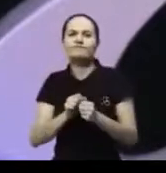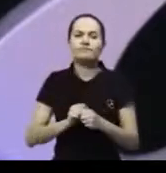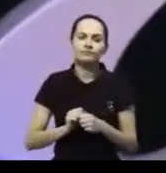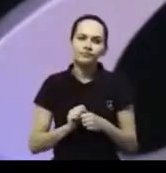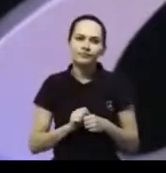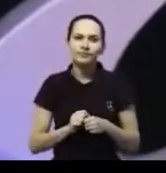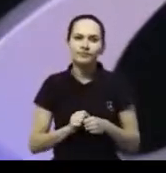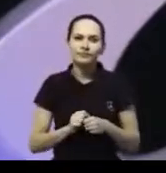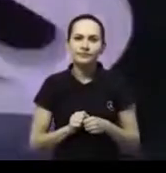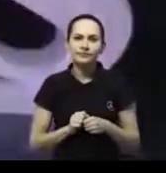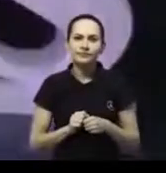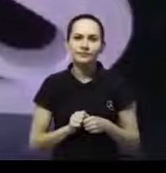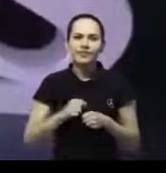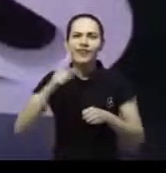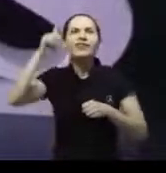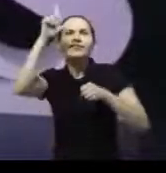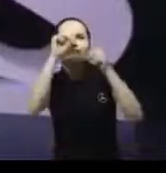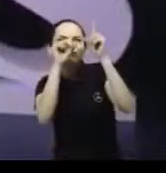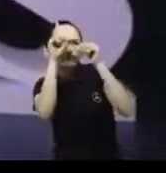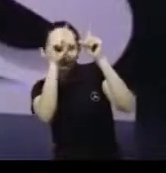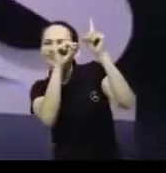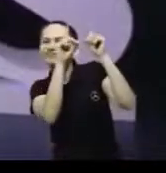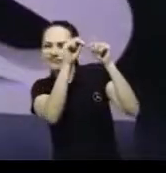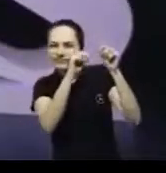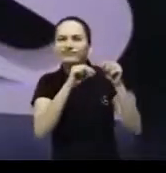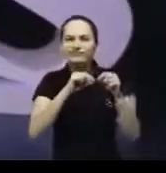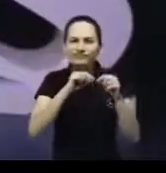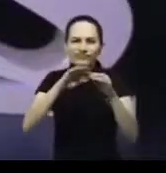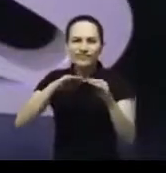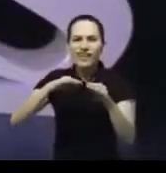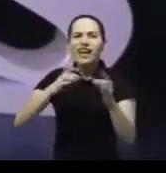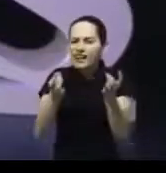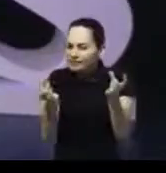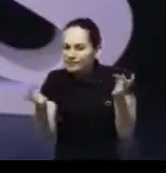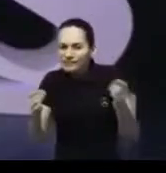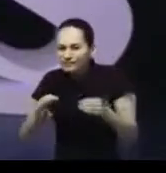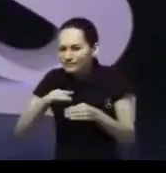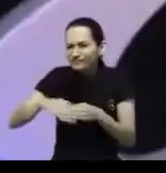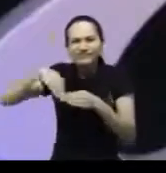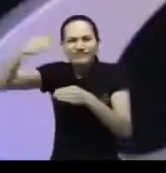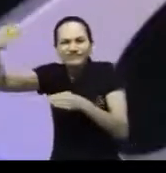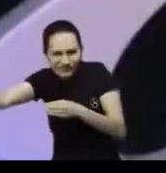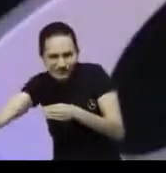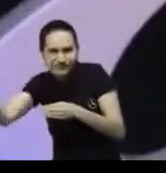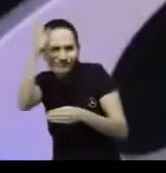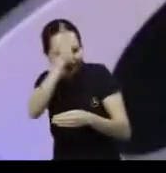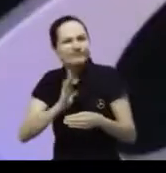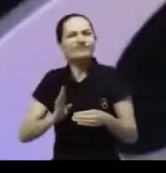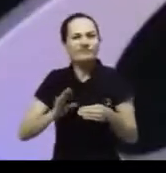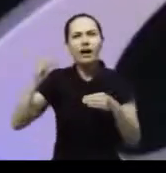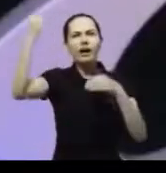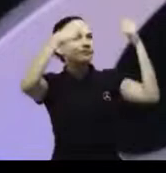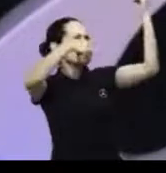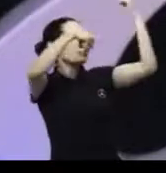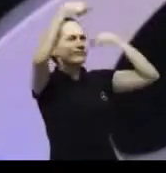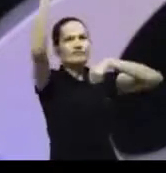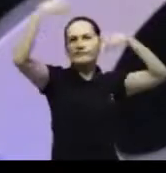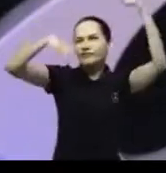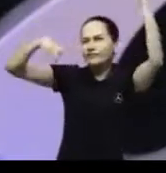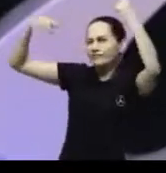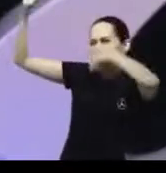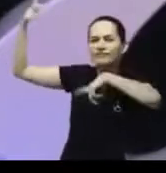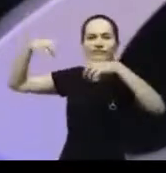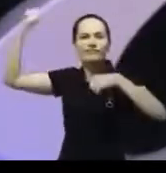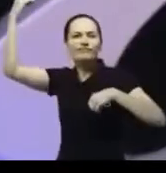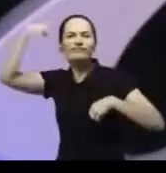planeta essa estrela que a exportada Brasil afora e como brilha por onde passa